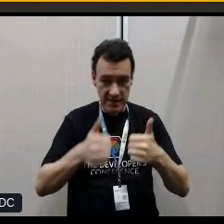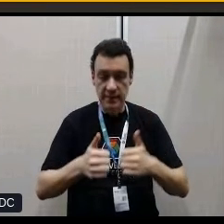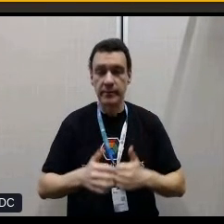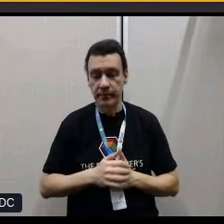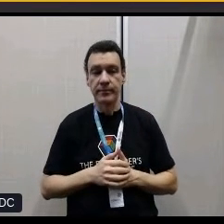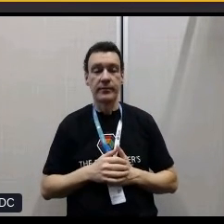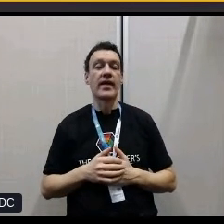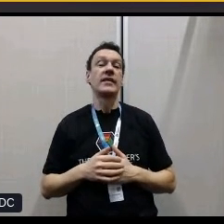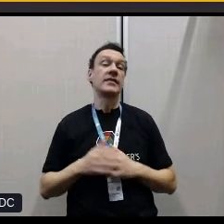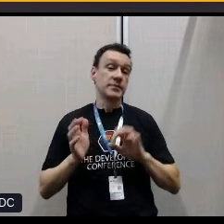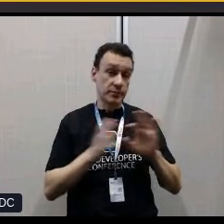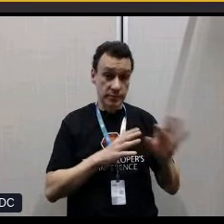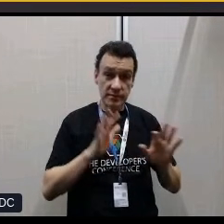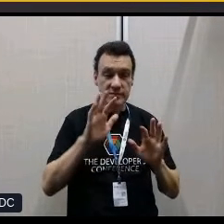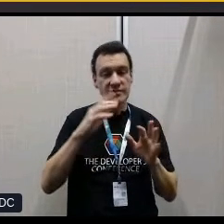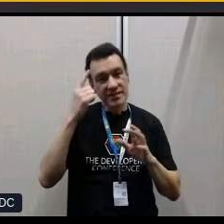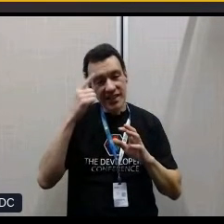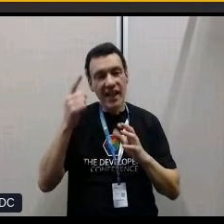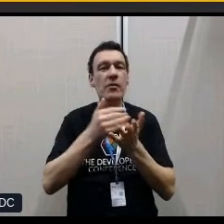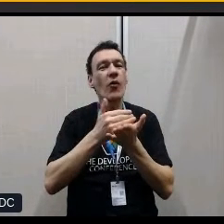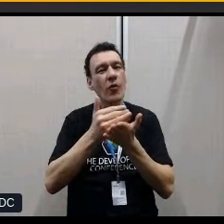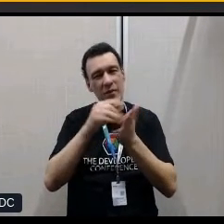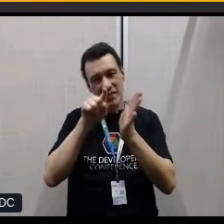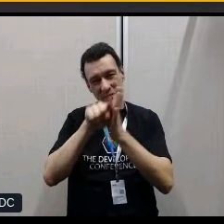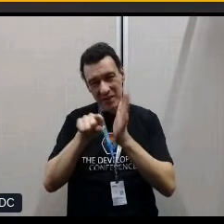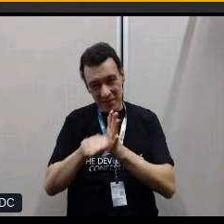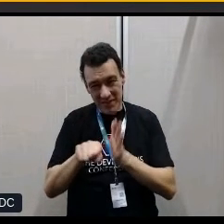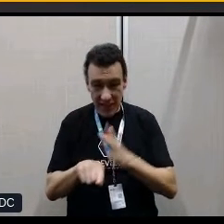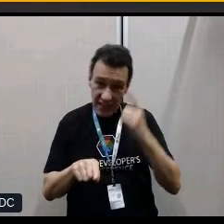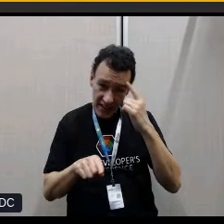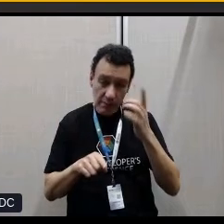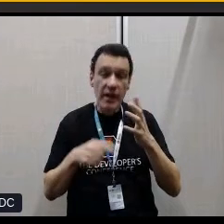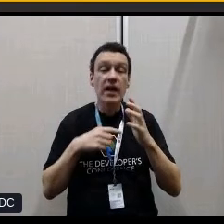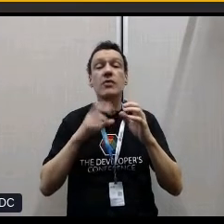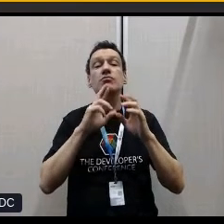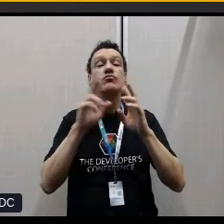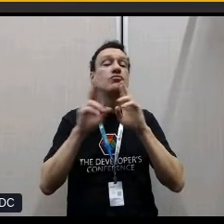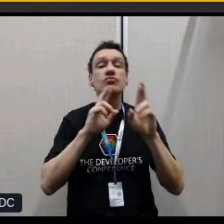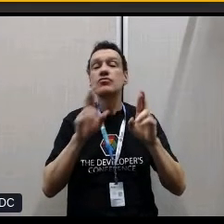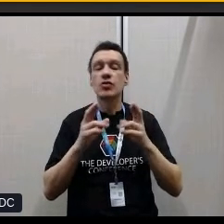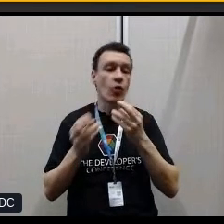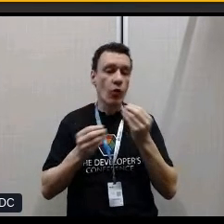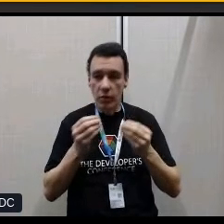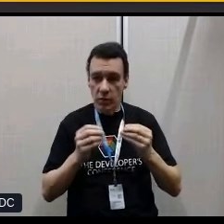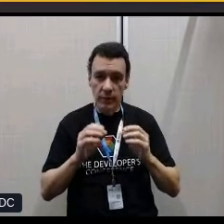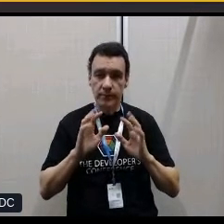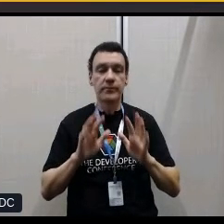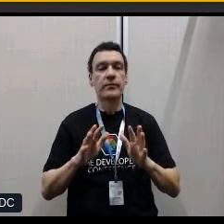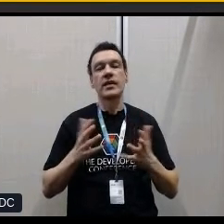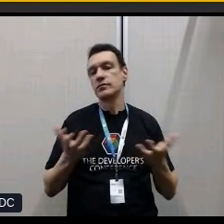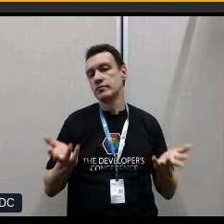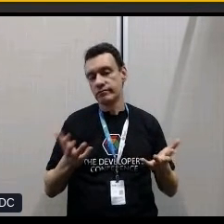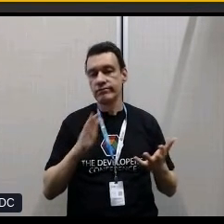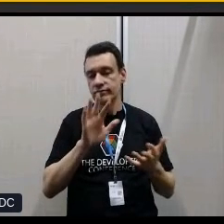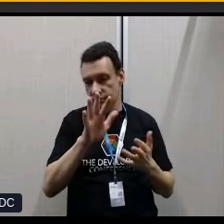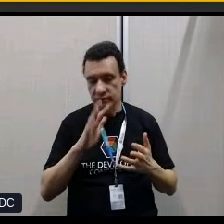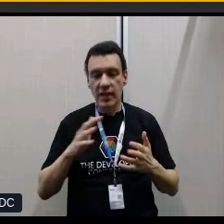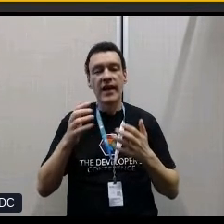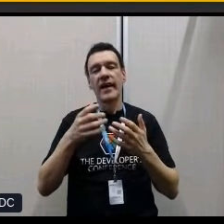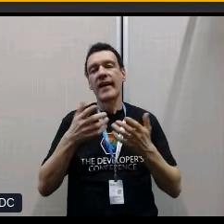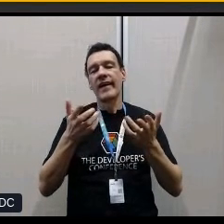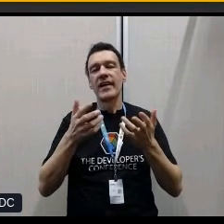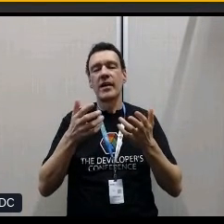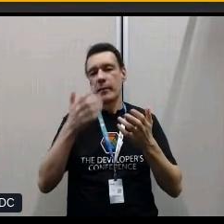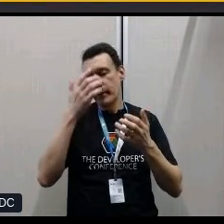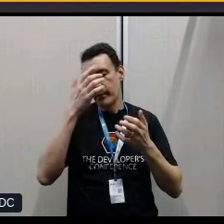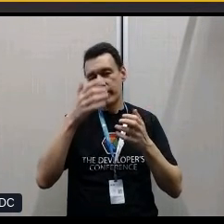Então, aquelas perguntas lá que eu coloquei no início, respondo como? Não, as plataformas de ensino à distância não são